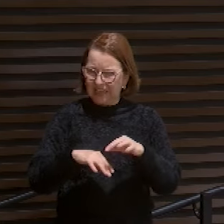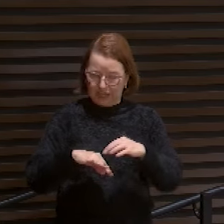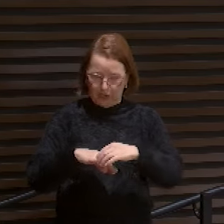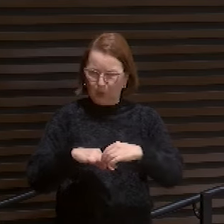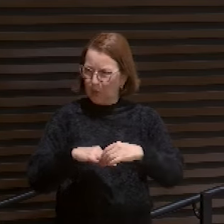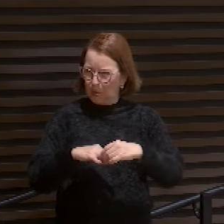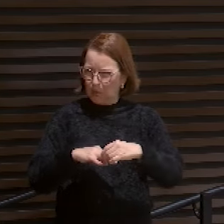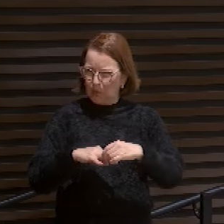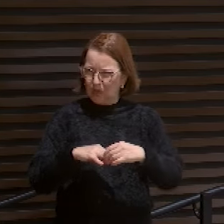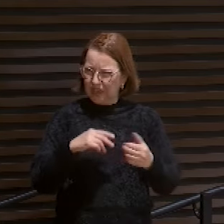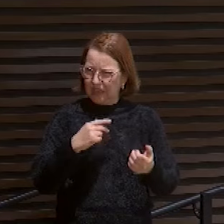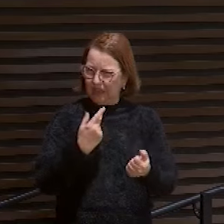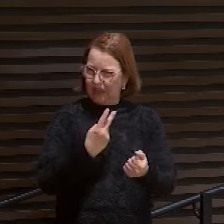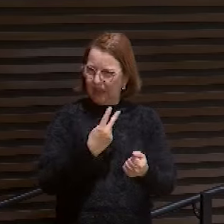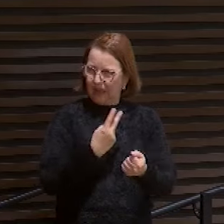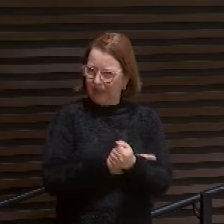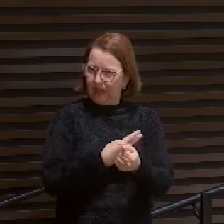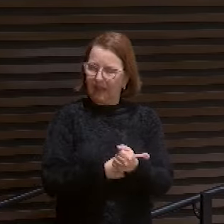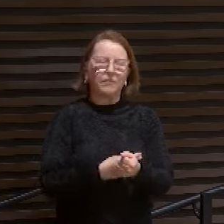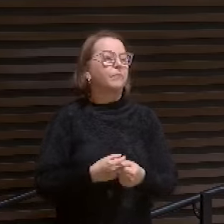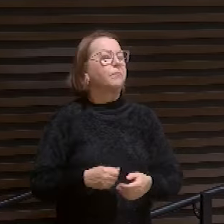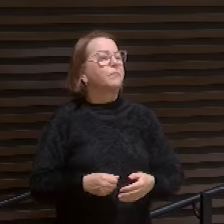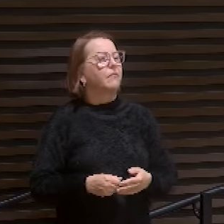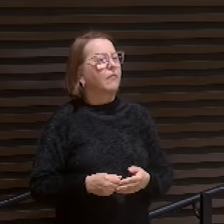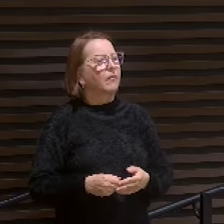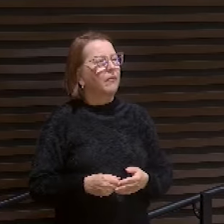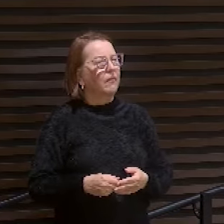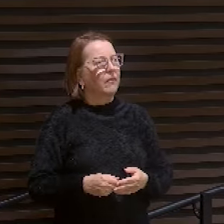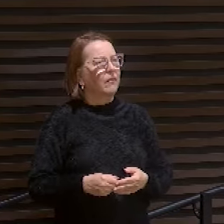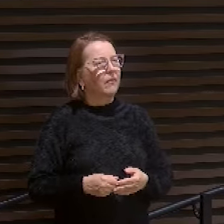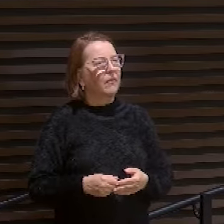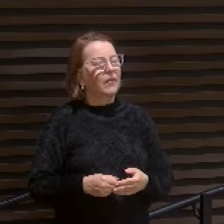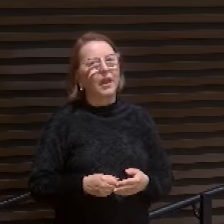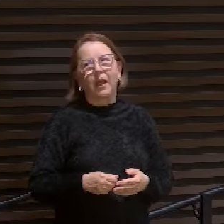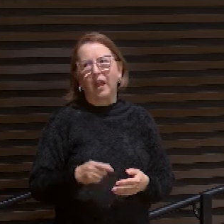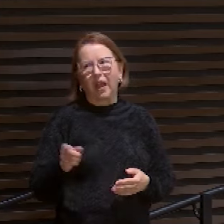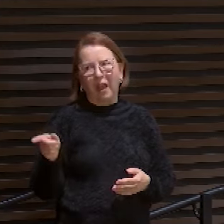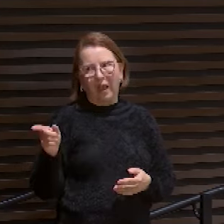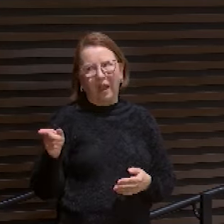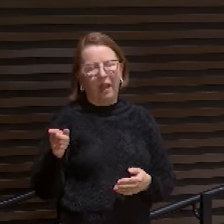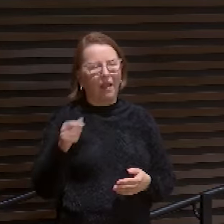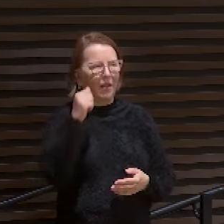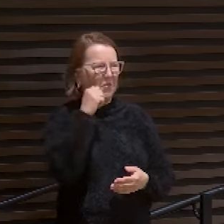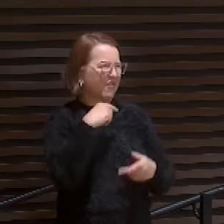E a mulher chateada disse: porque me casei com o homem errado.